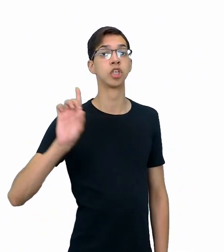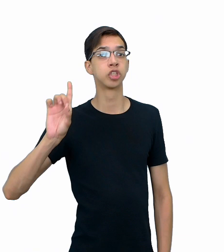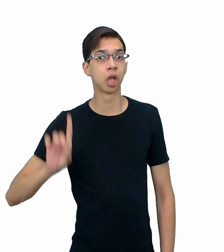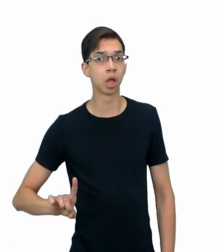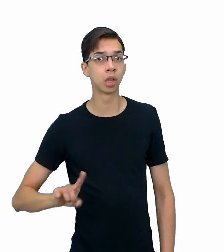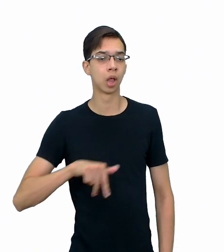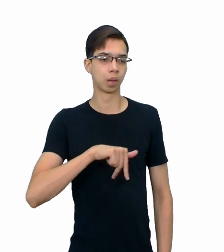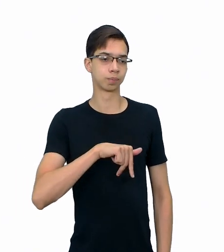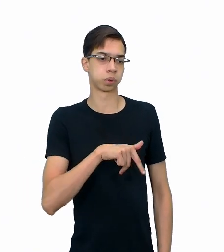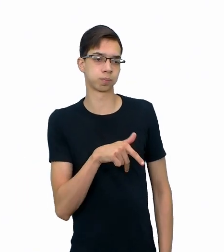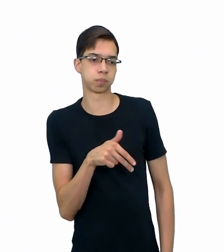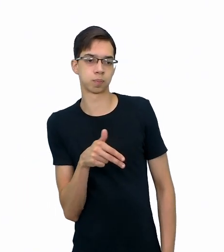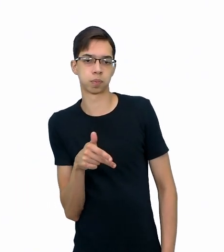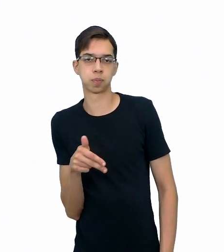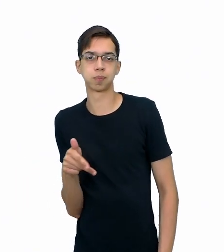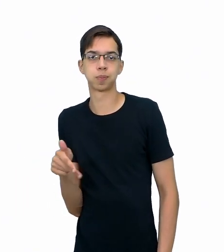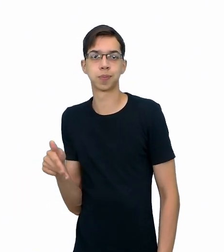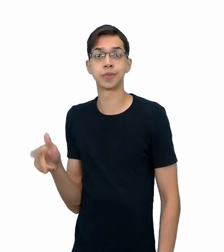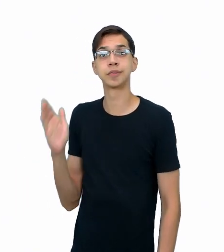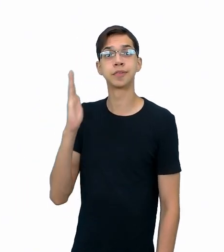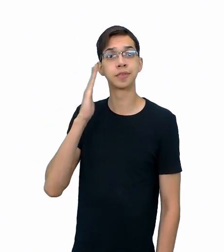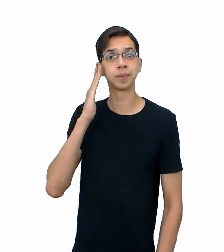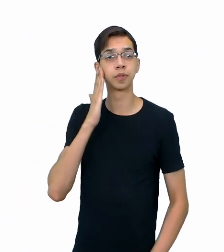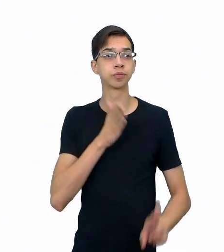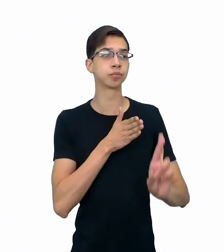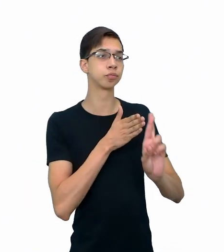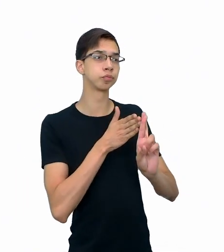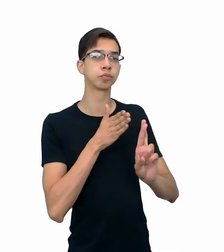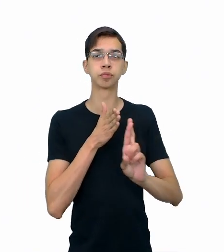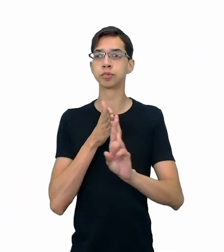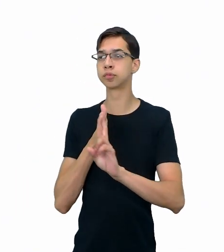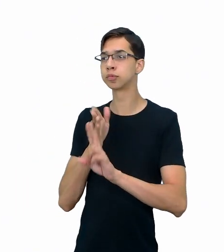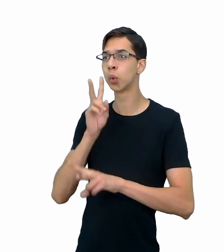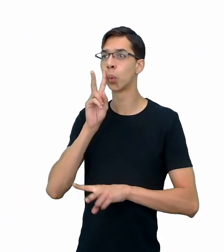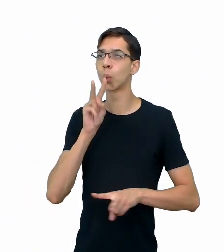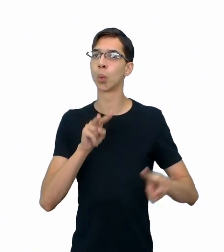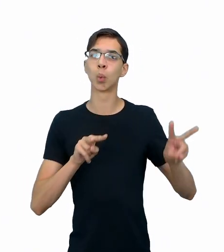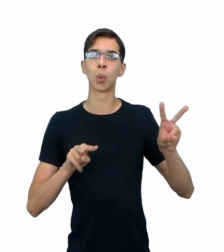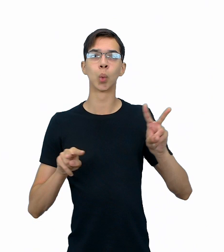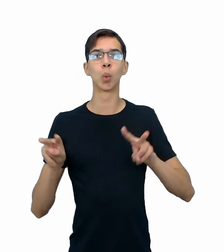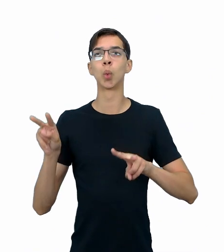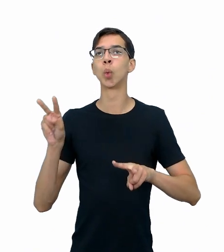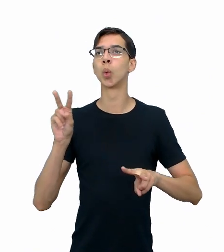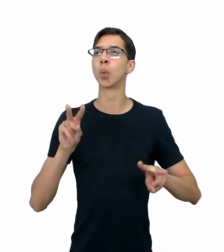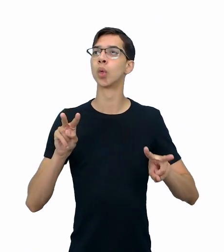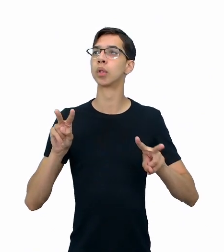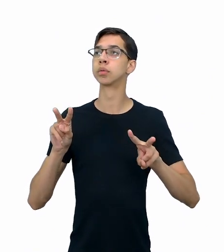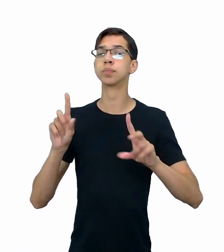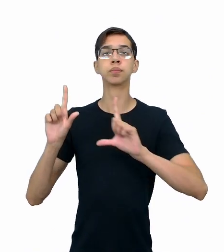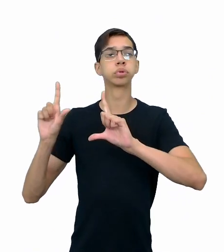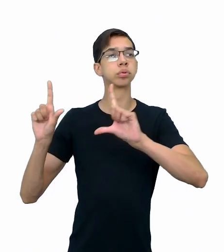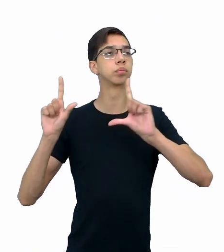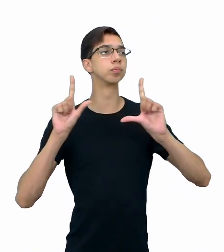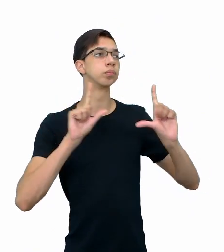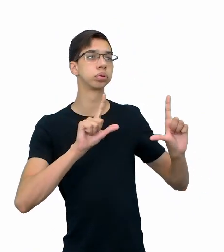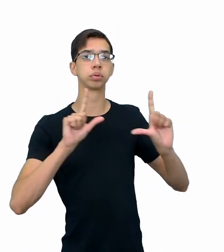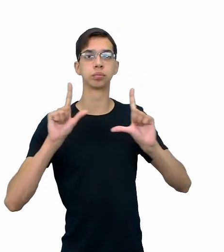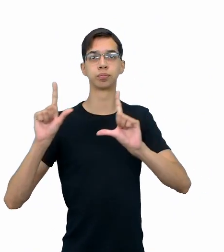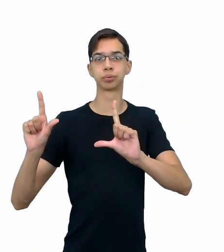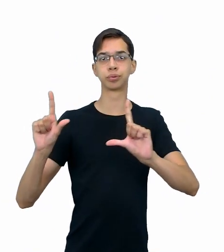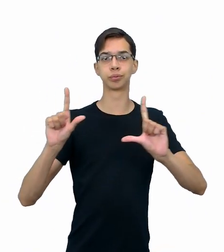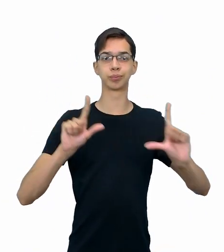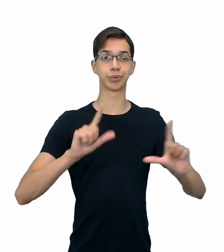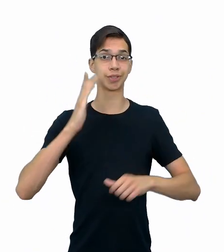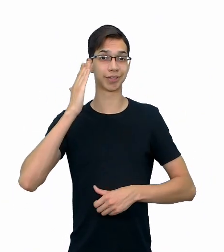saber se estão ou não no caminho certo. A gente trouxe também a questão da representação oral, né, e